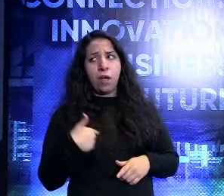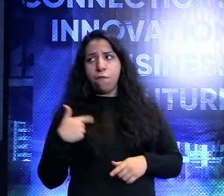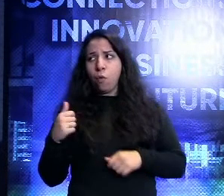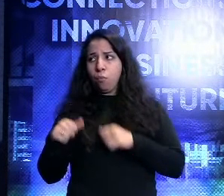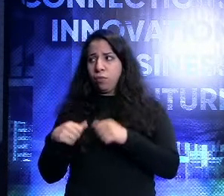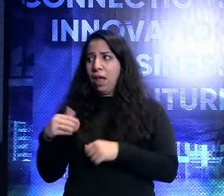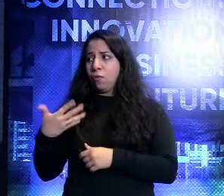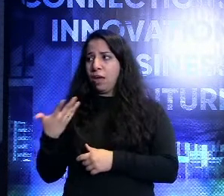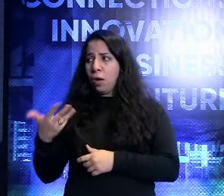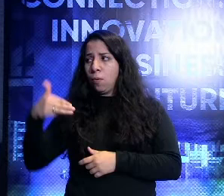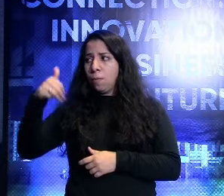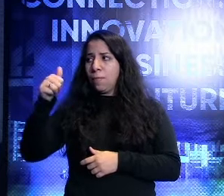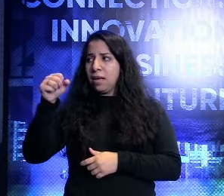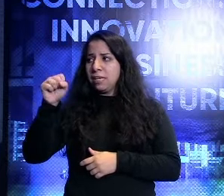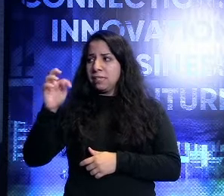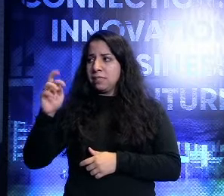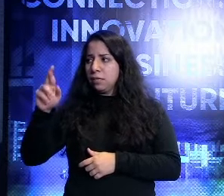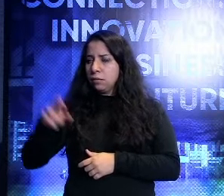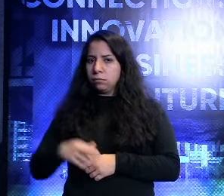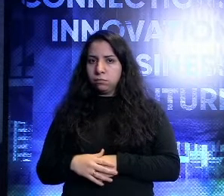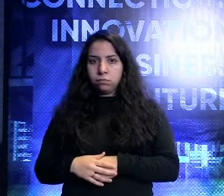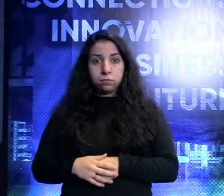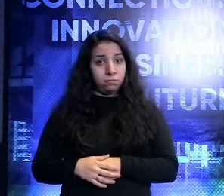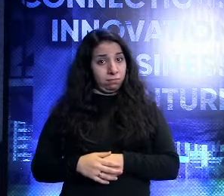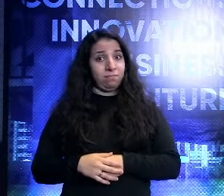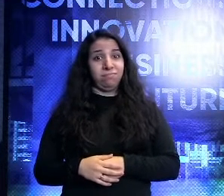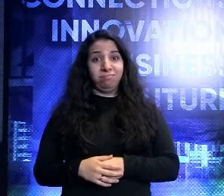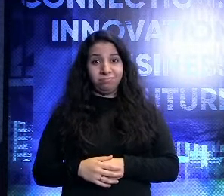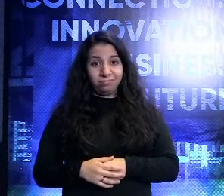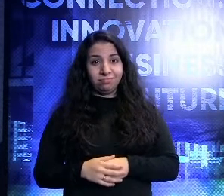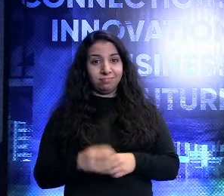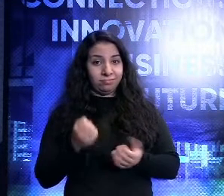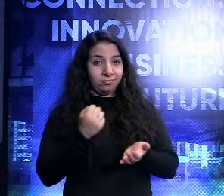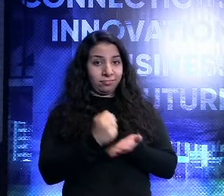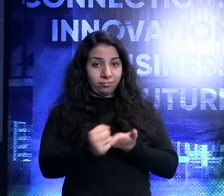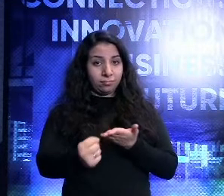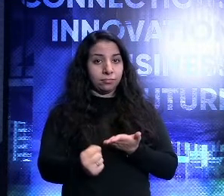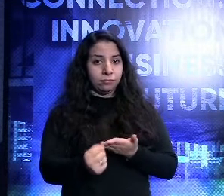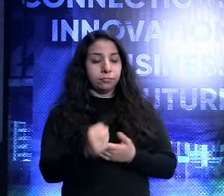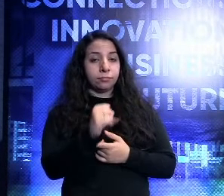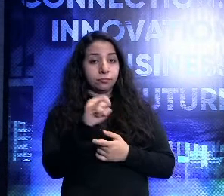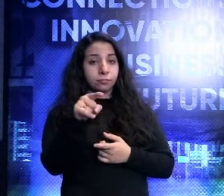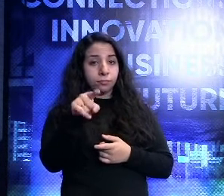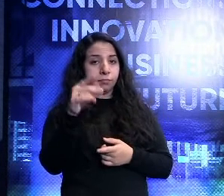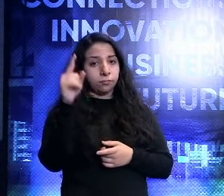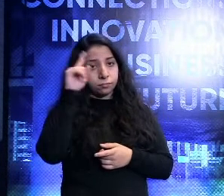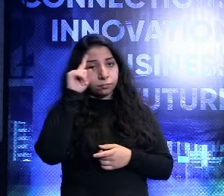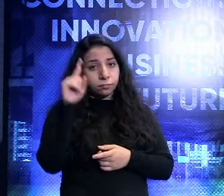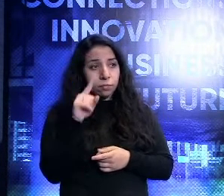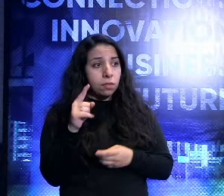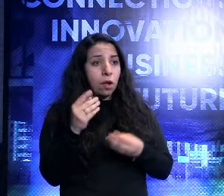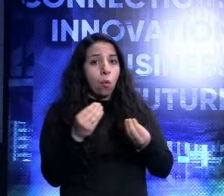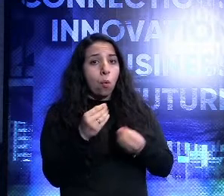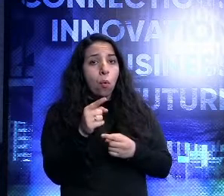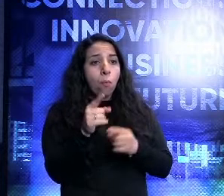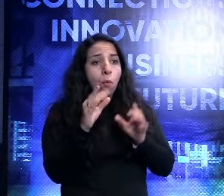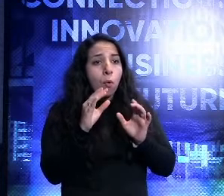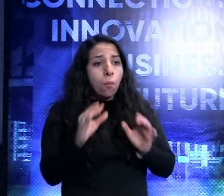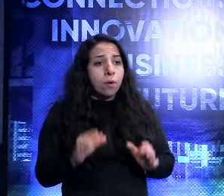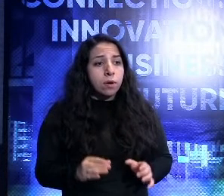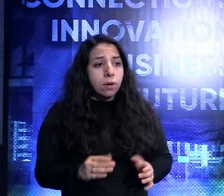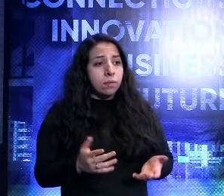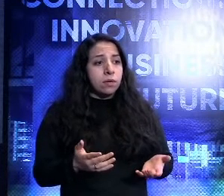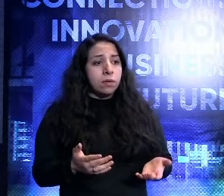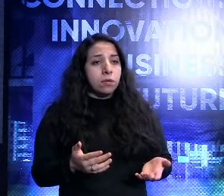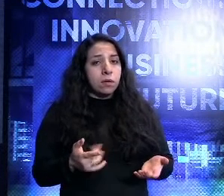Dali é ladeira abaixo, tá? Então, se você não sabe como o etcd se comporta, como que você planeja caos no etcd? Você não